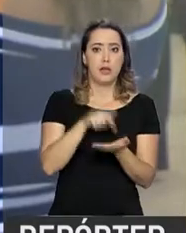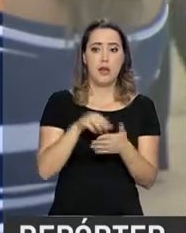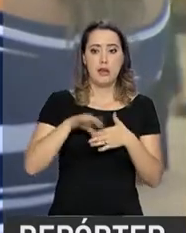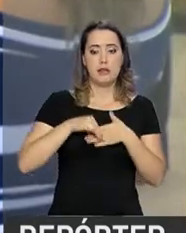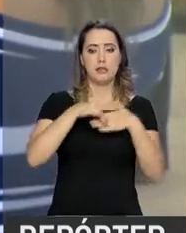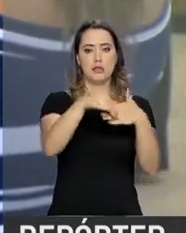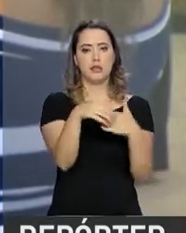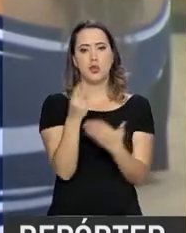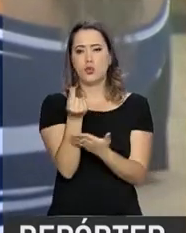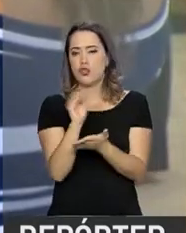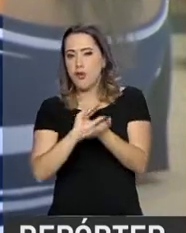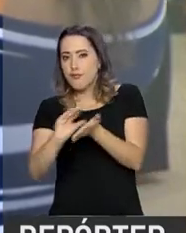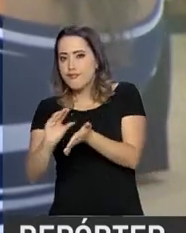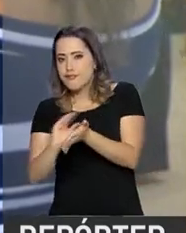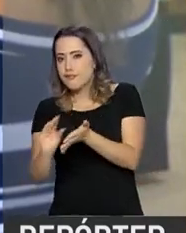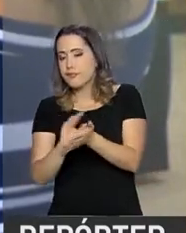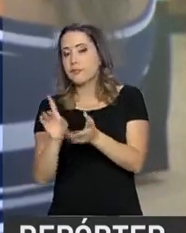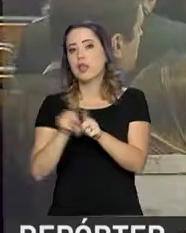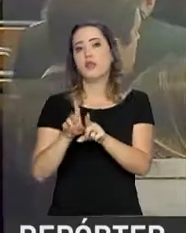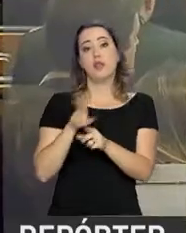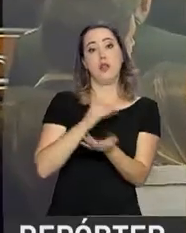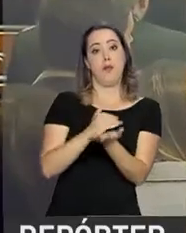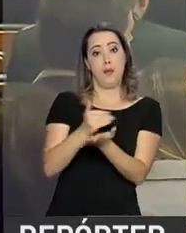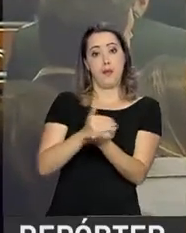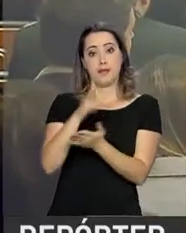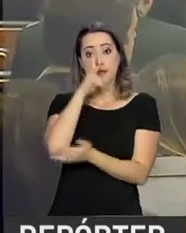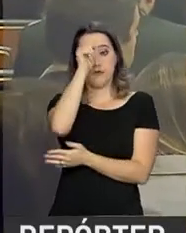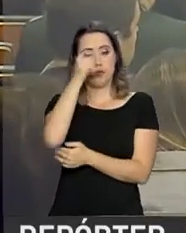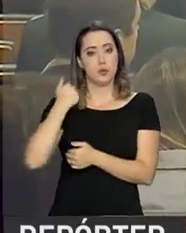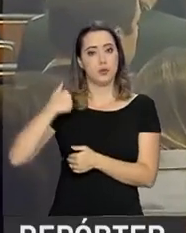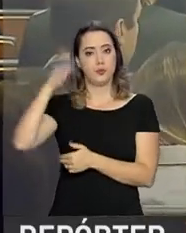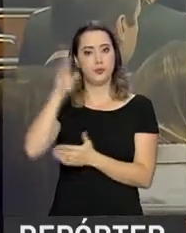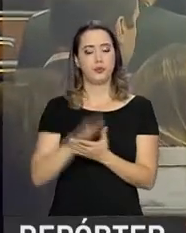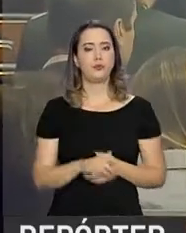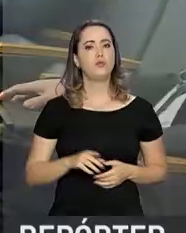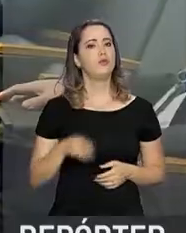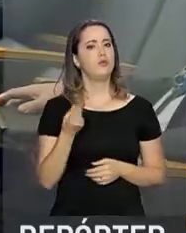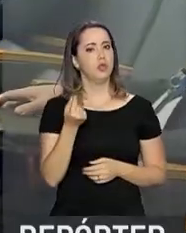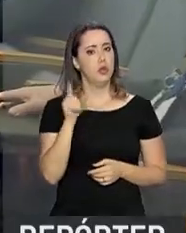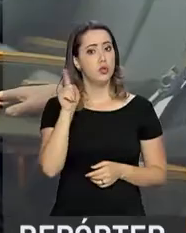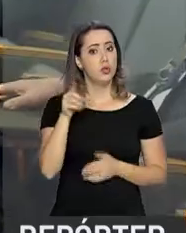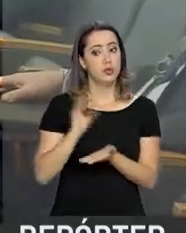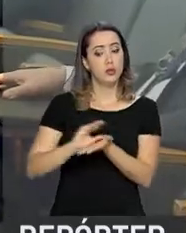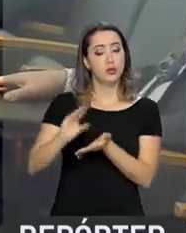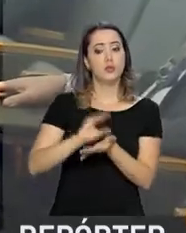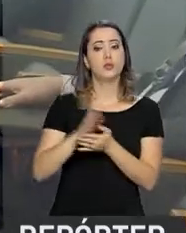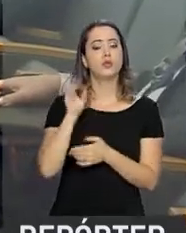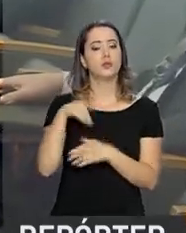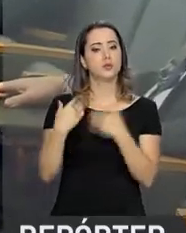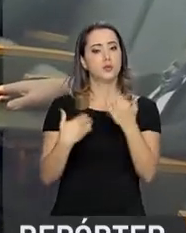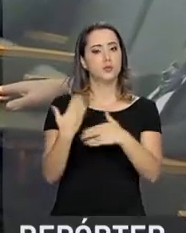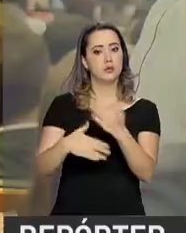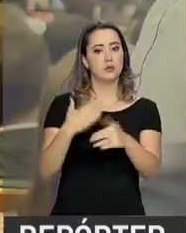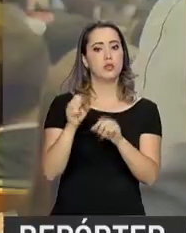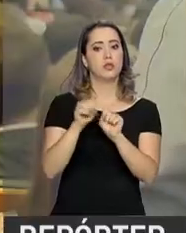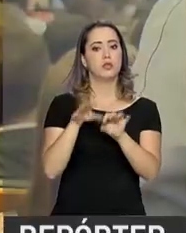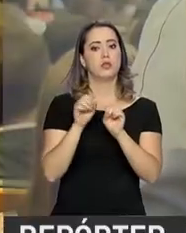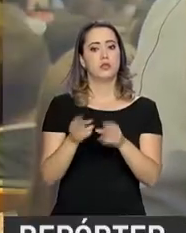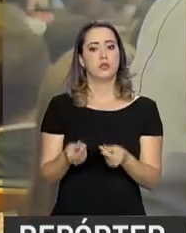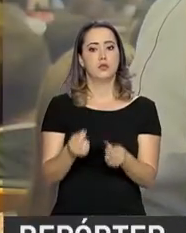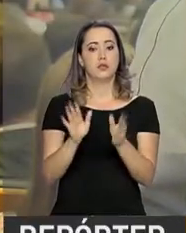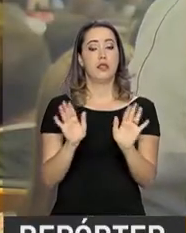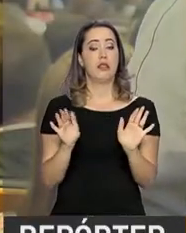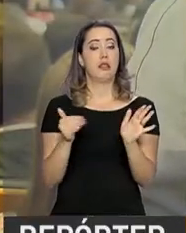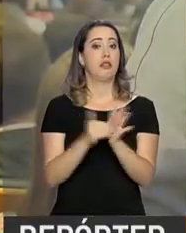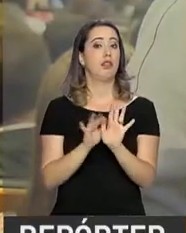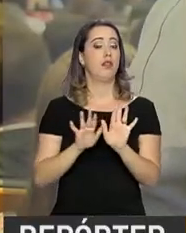ela está começando e ela está ficando cada vez mais forte. E investir é um passo adiante para quem já tem educação financeira. Até o próximo